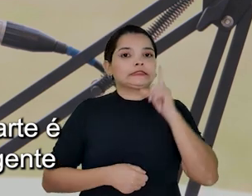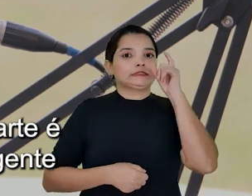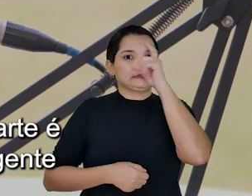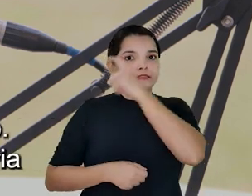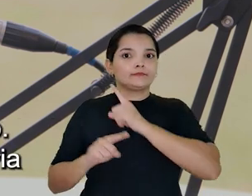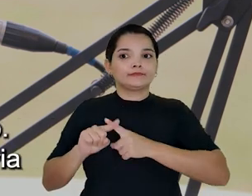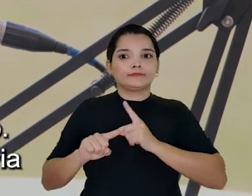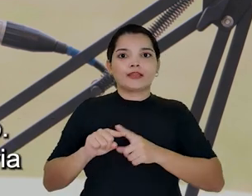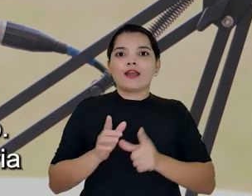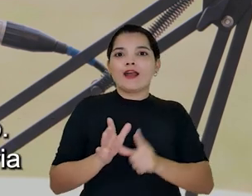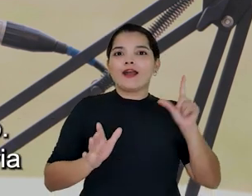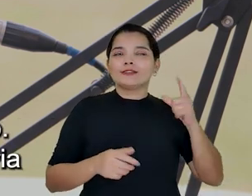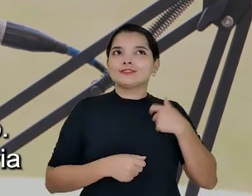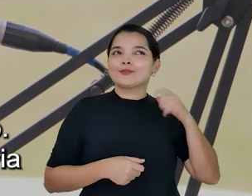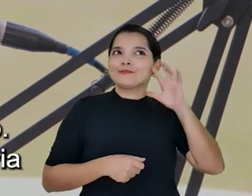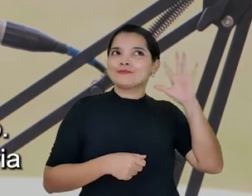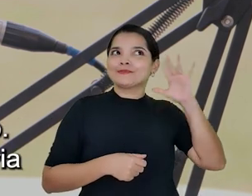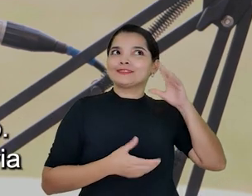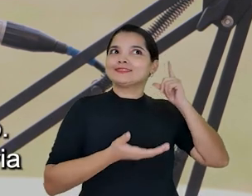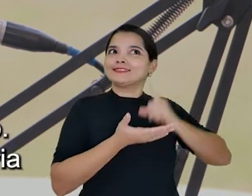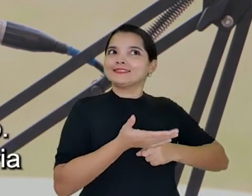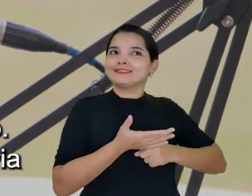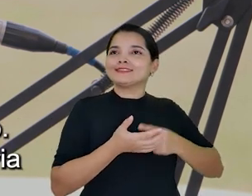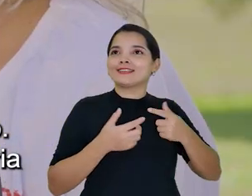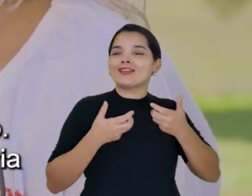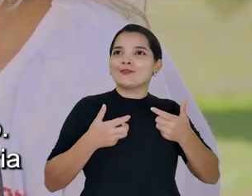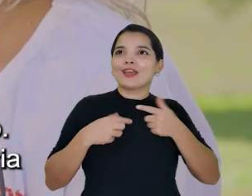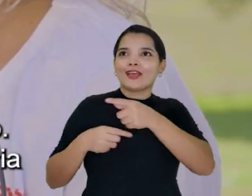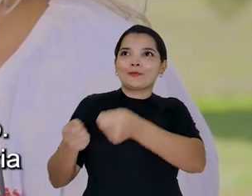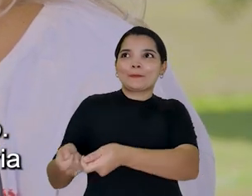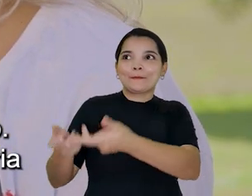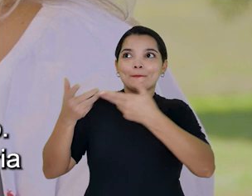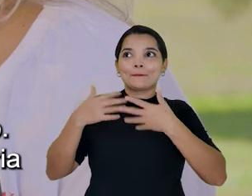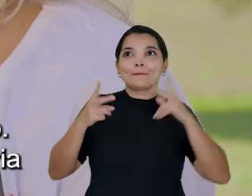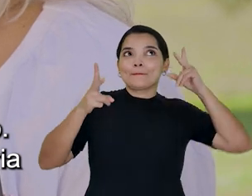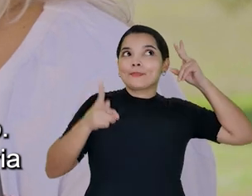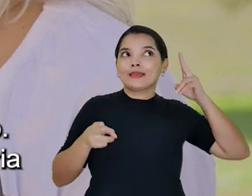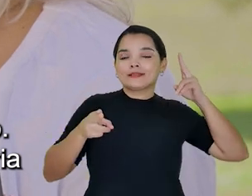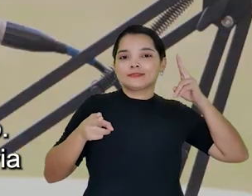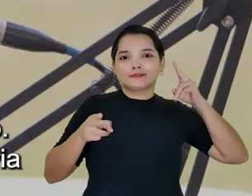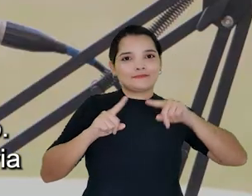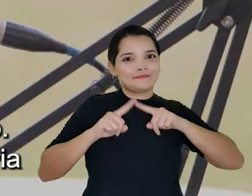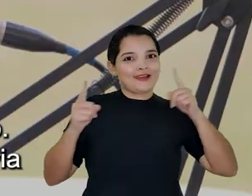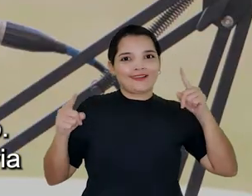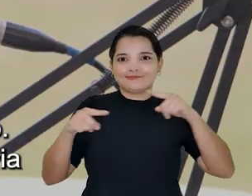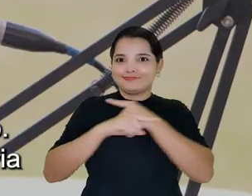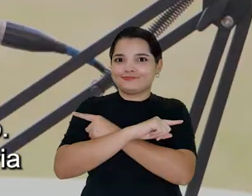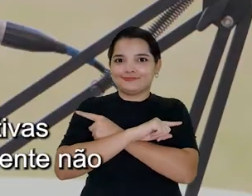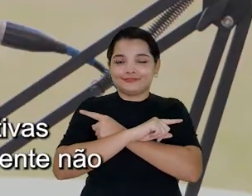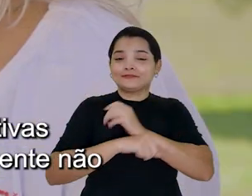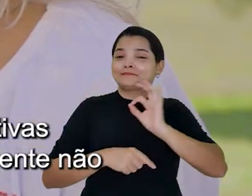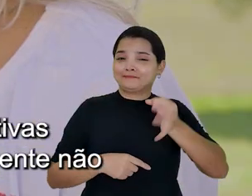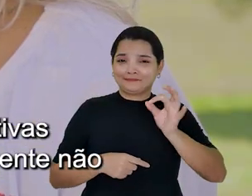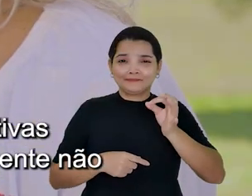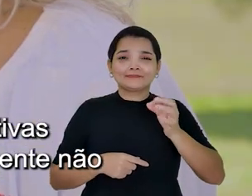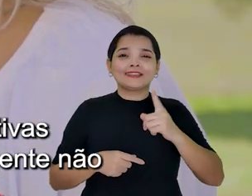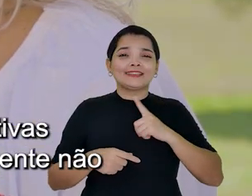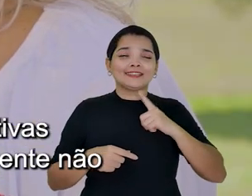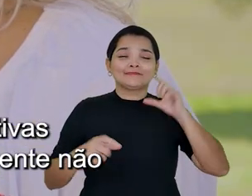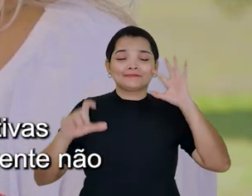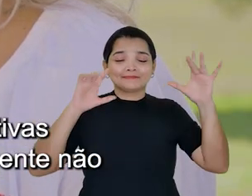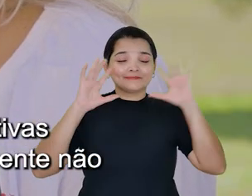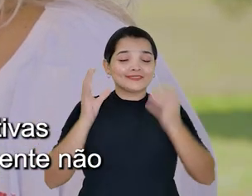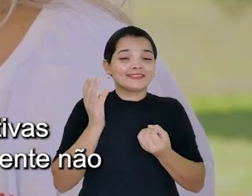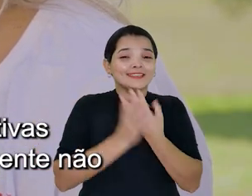o que a gente criou aqui e o outro não vai dizer isso a gente cria expectativas uhum a gente cria rótulos paraas